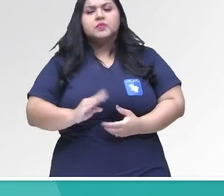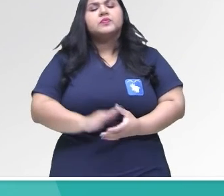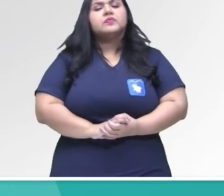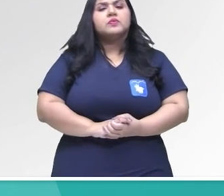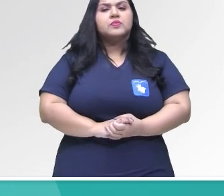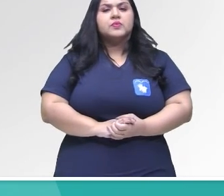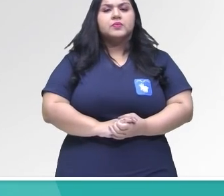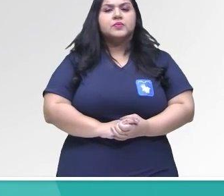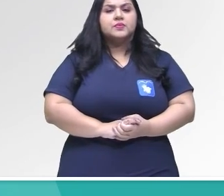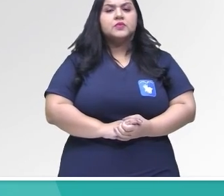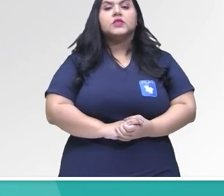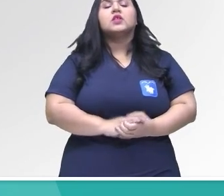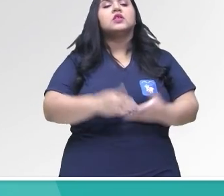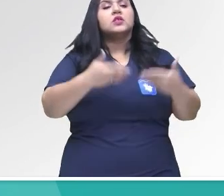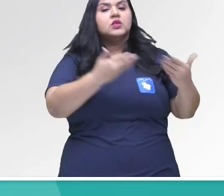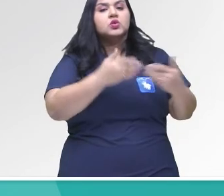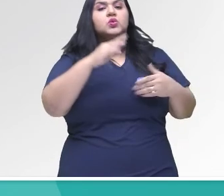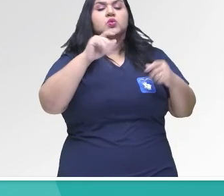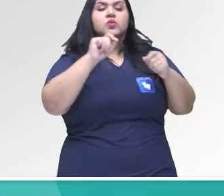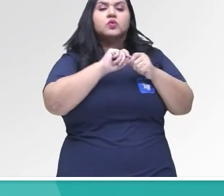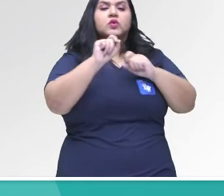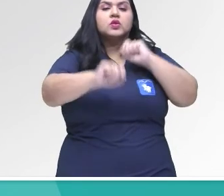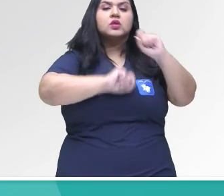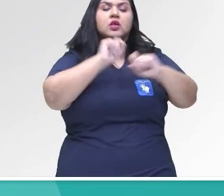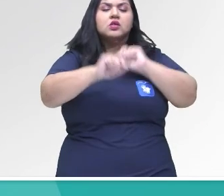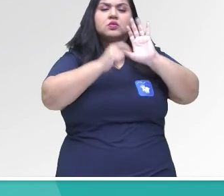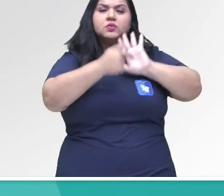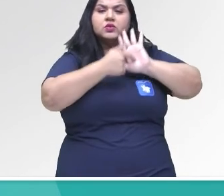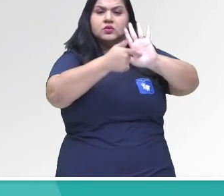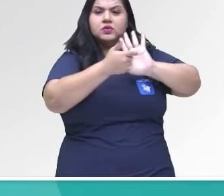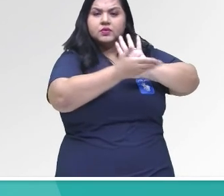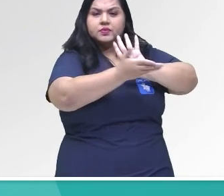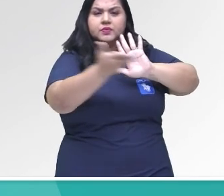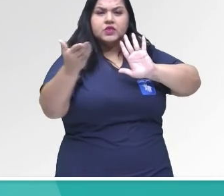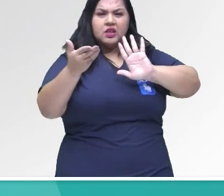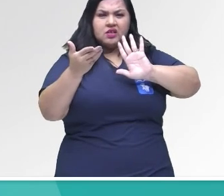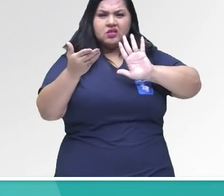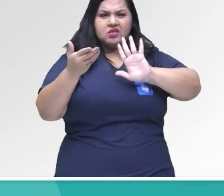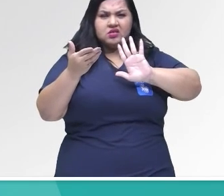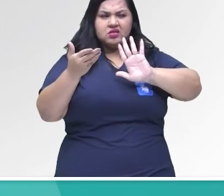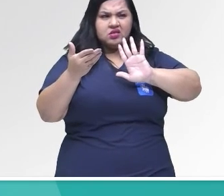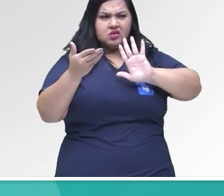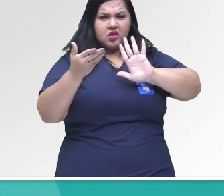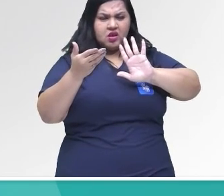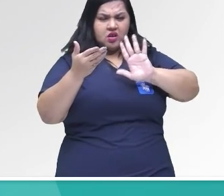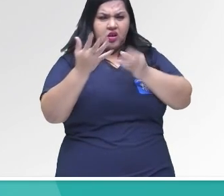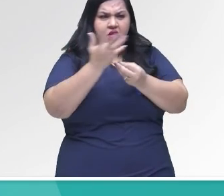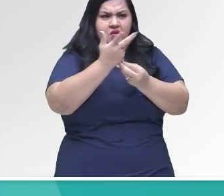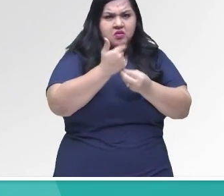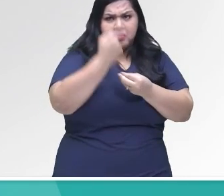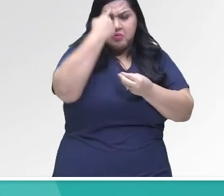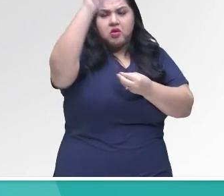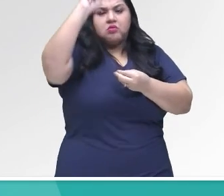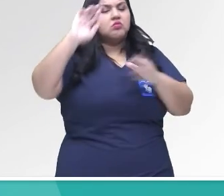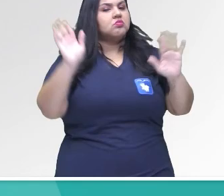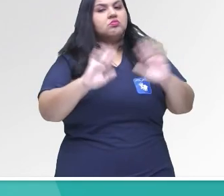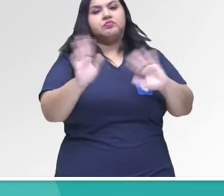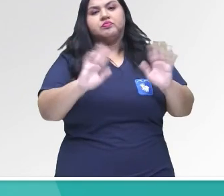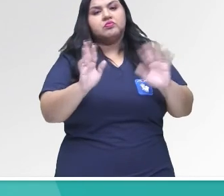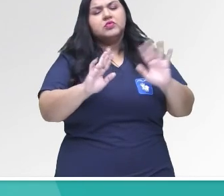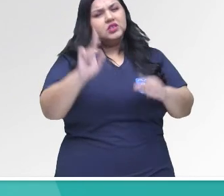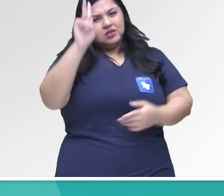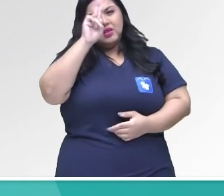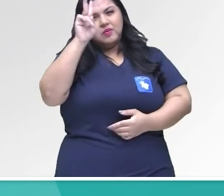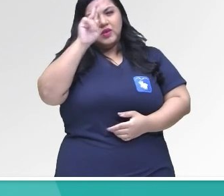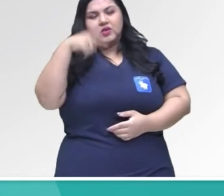isso tudo faz o quê? Mostrando para vocês que não foi, os artistas foram lá e criaram a Bossa Nova. Não. Lembra quando